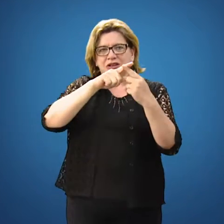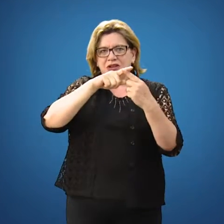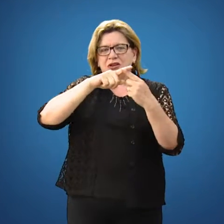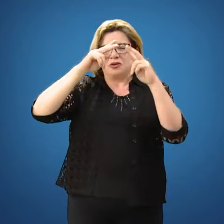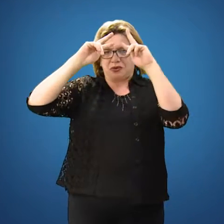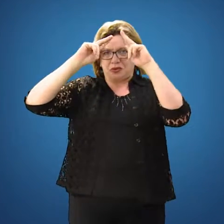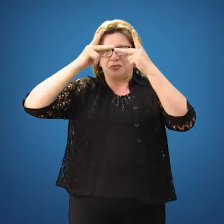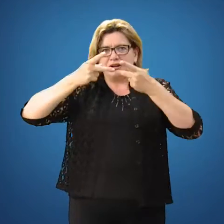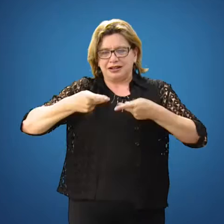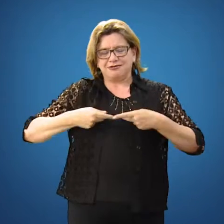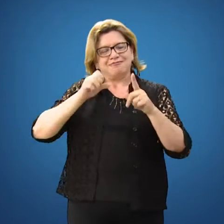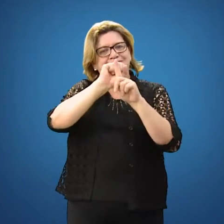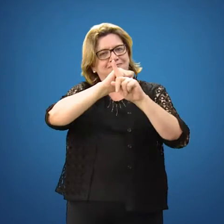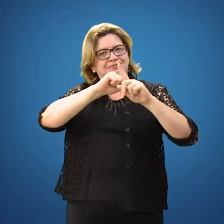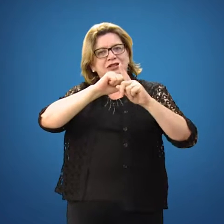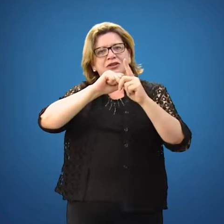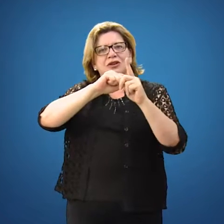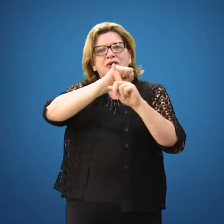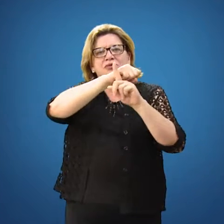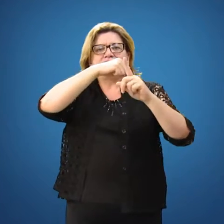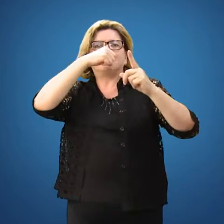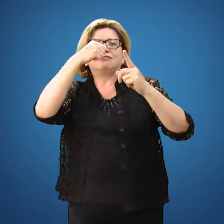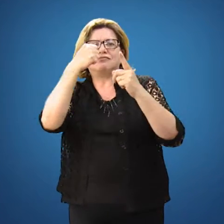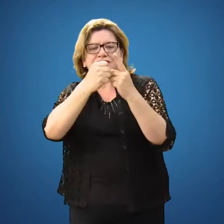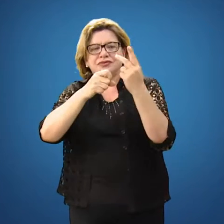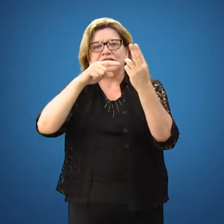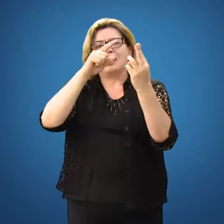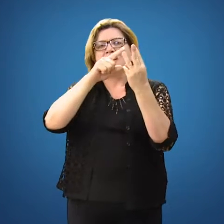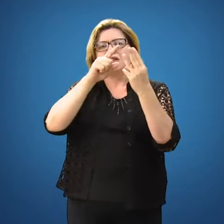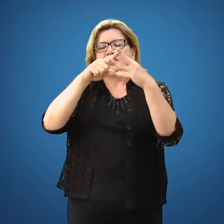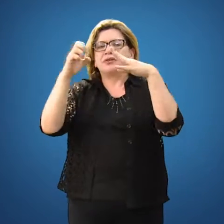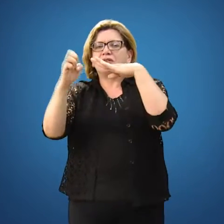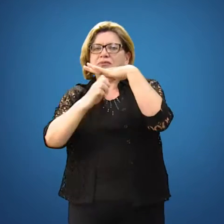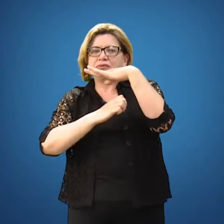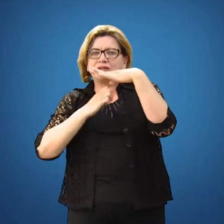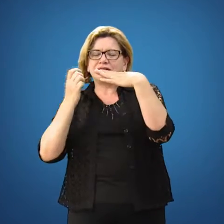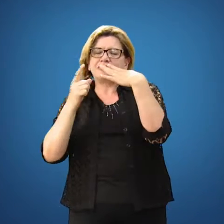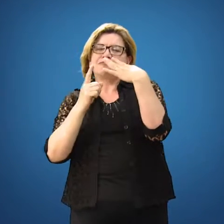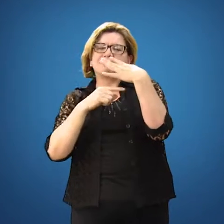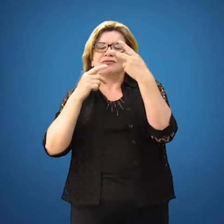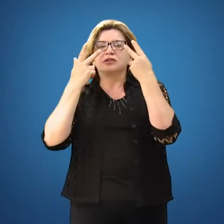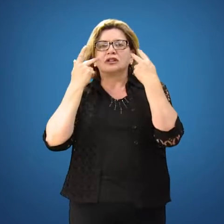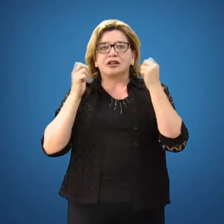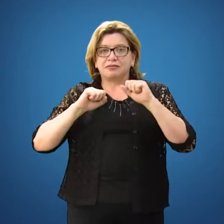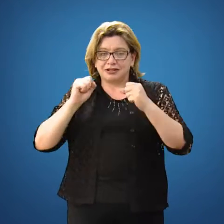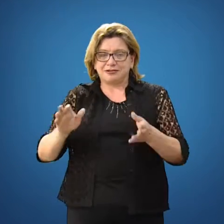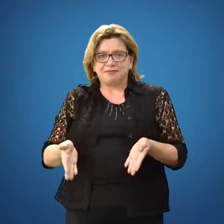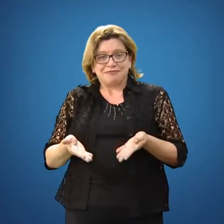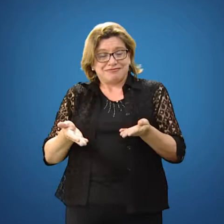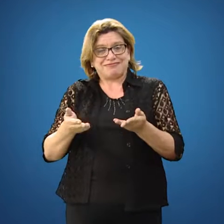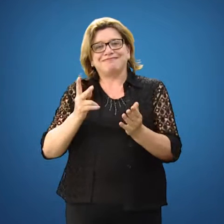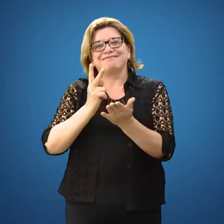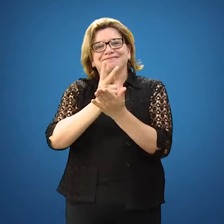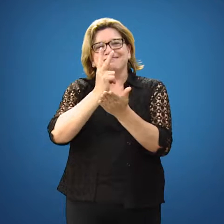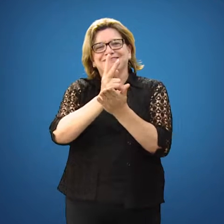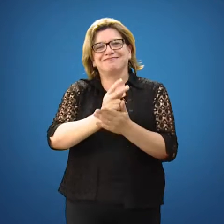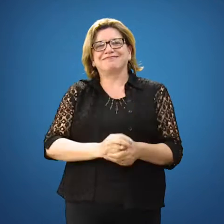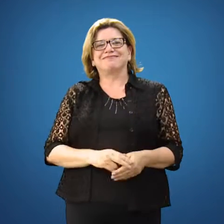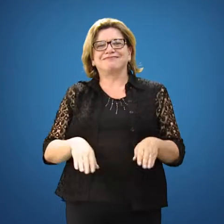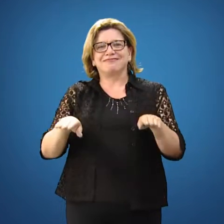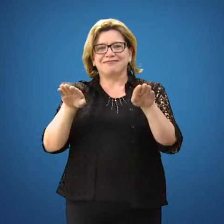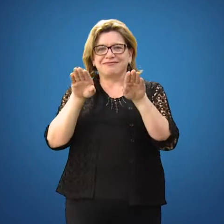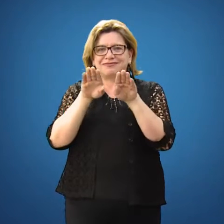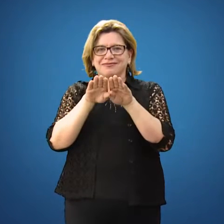o social, o empresarial e o natural. Bom, daí